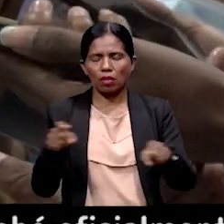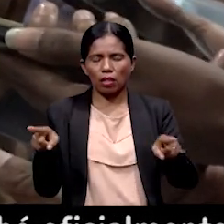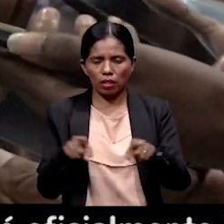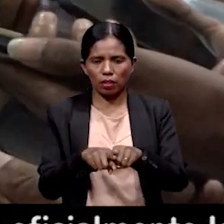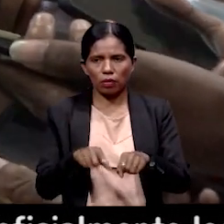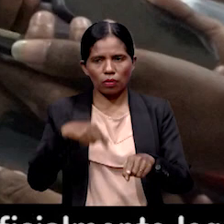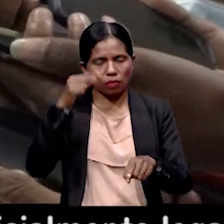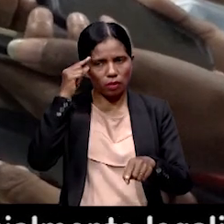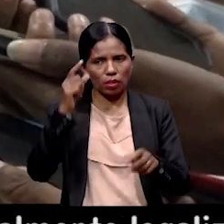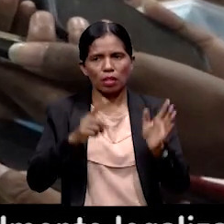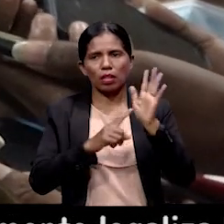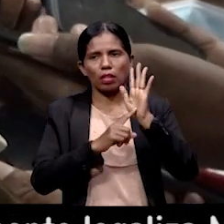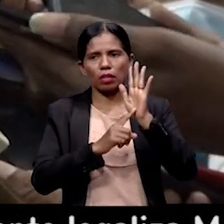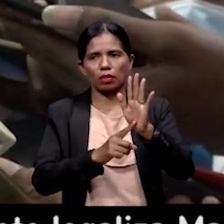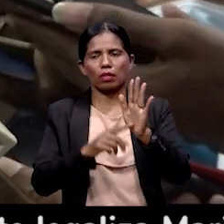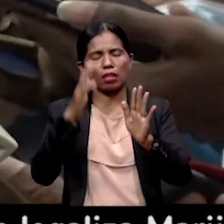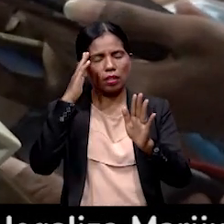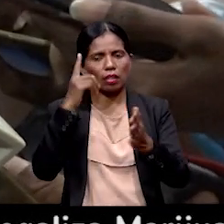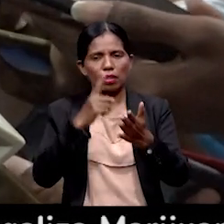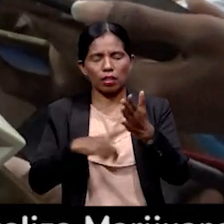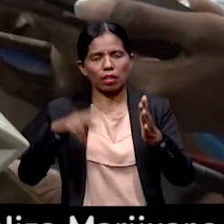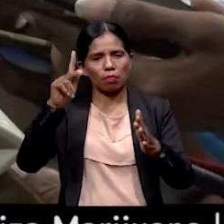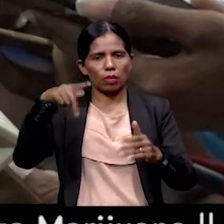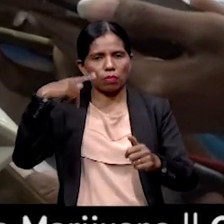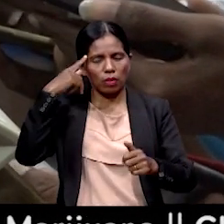Governo be halo non è ha tutto la tene li saire ma politica.